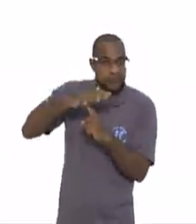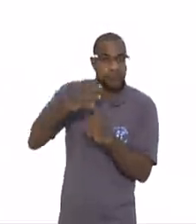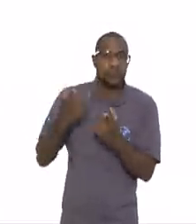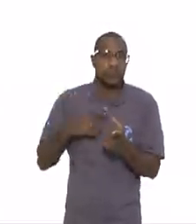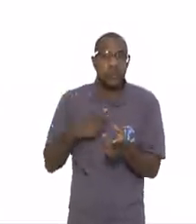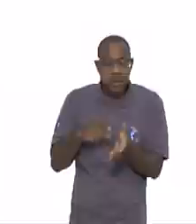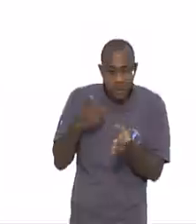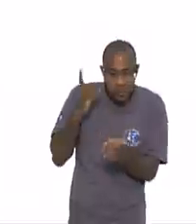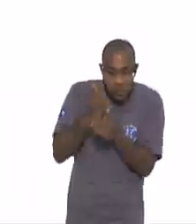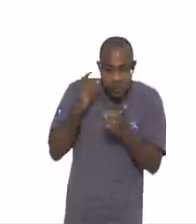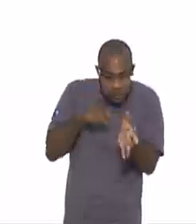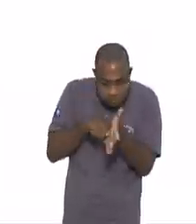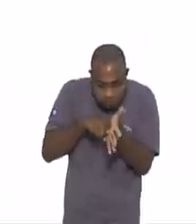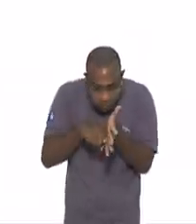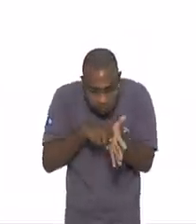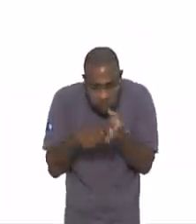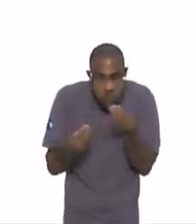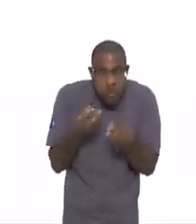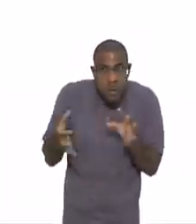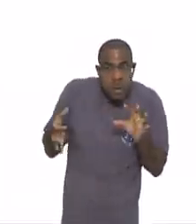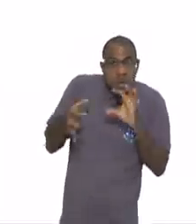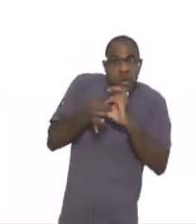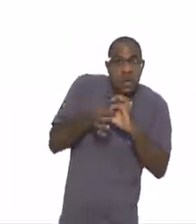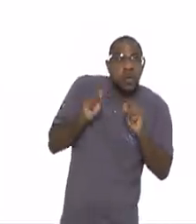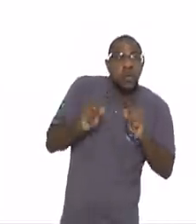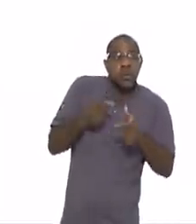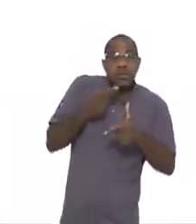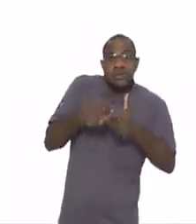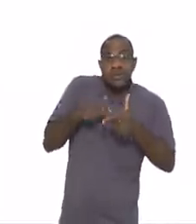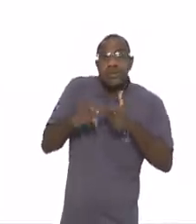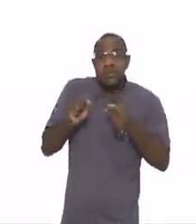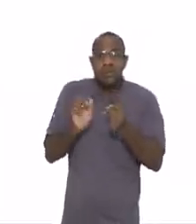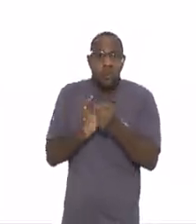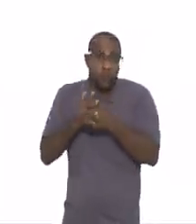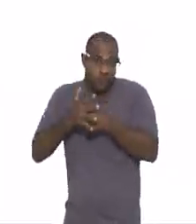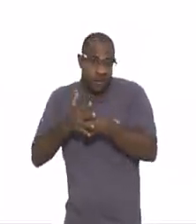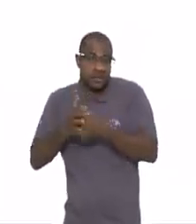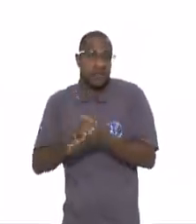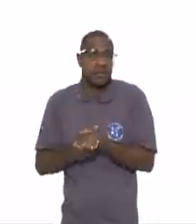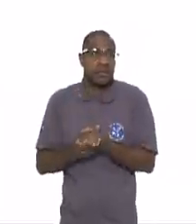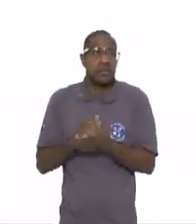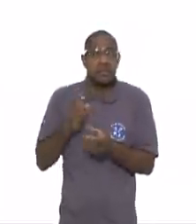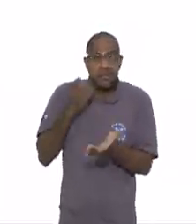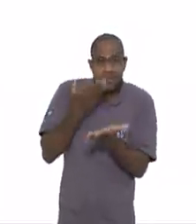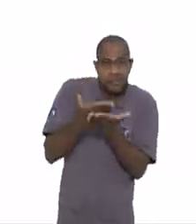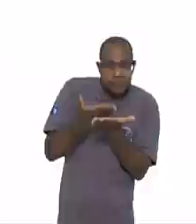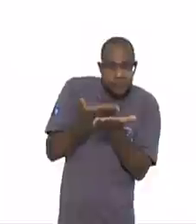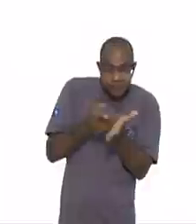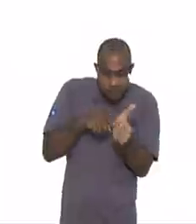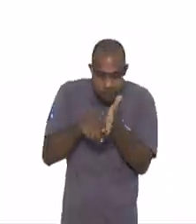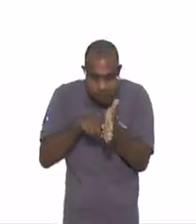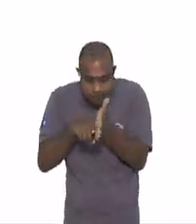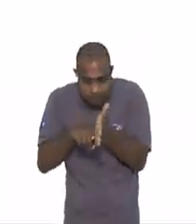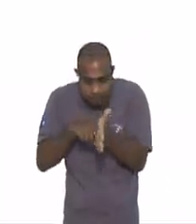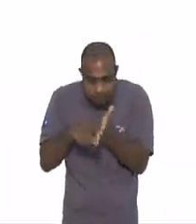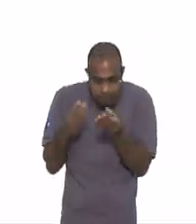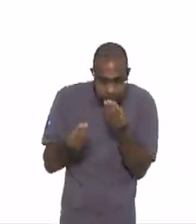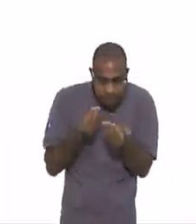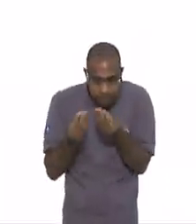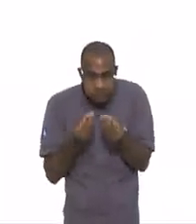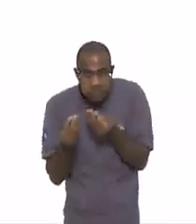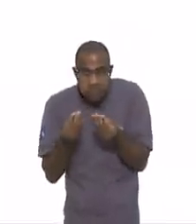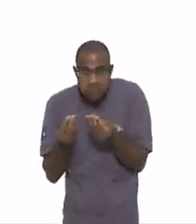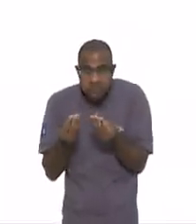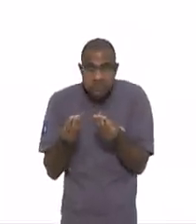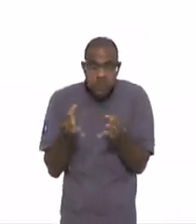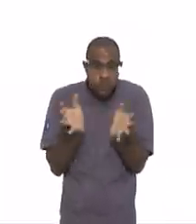fatores genéticos que possam estar relacionados com a gravidade do COVID-19. Para realizar o estudo, que possui participação de pesquisadores da